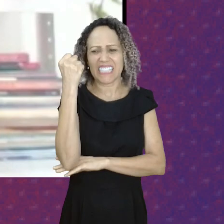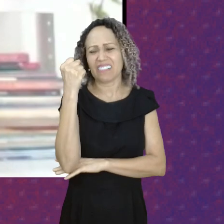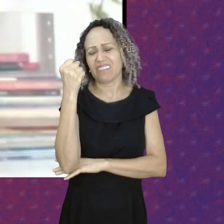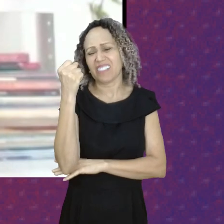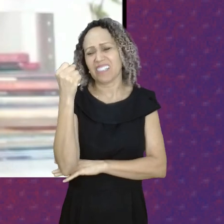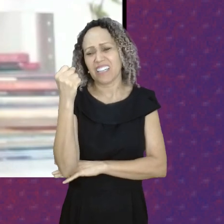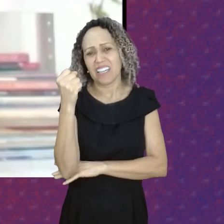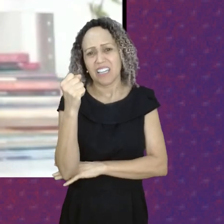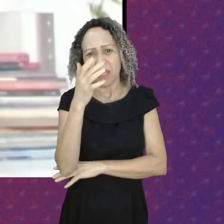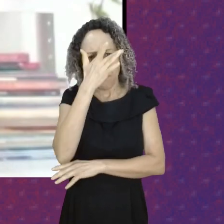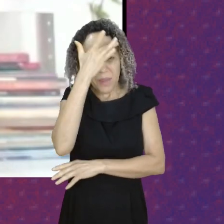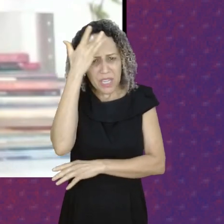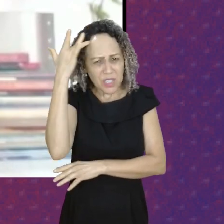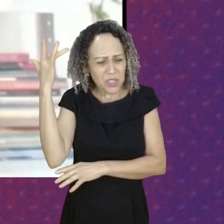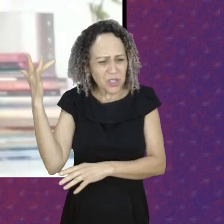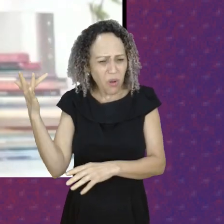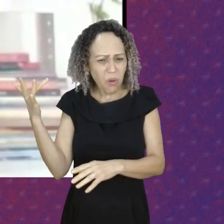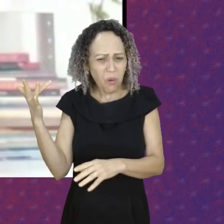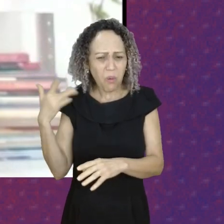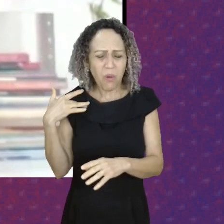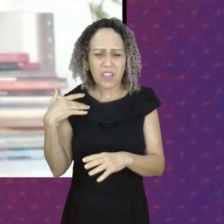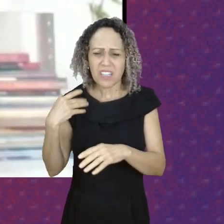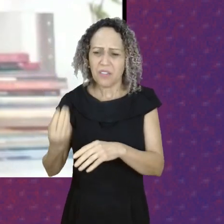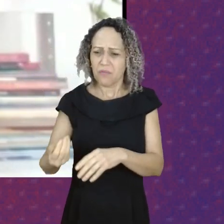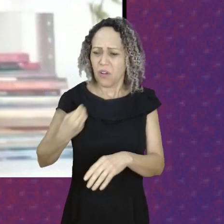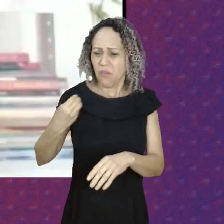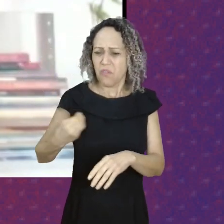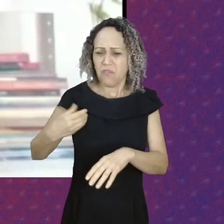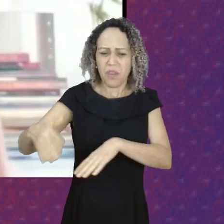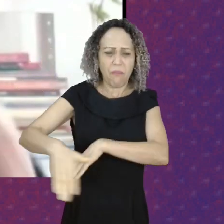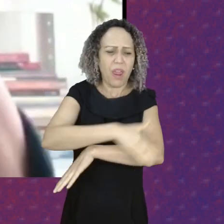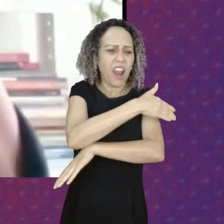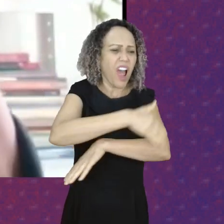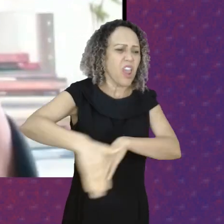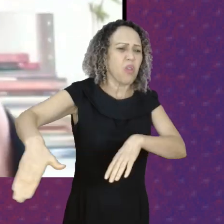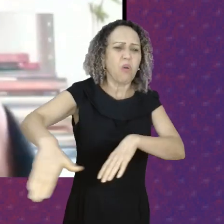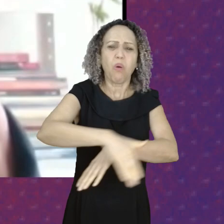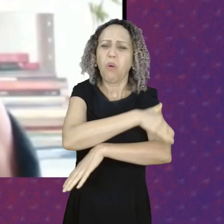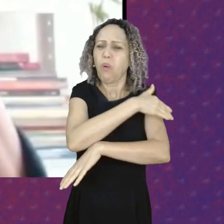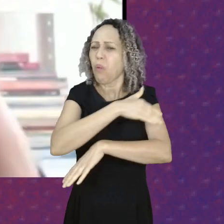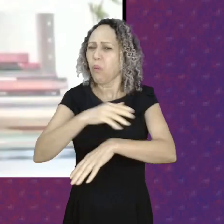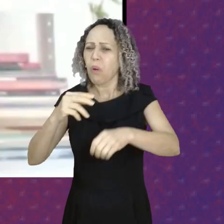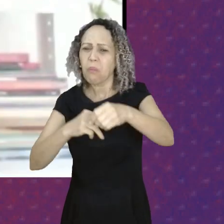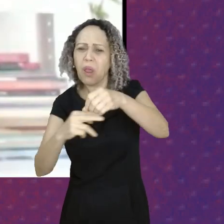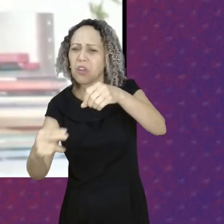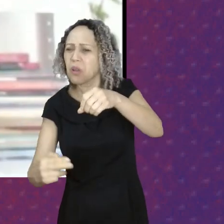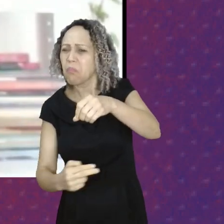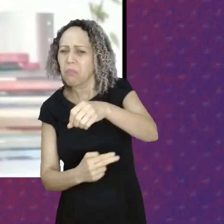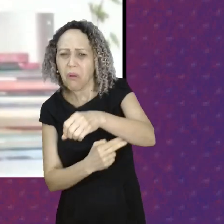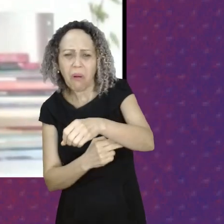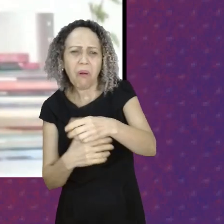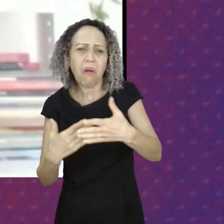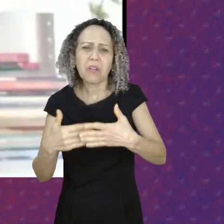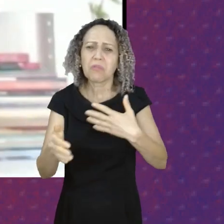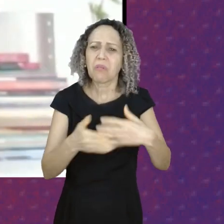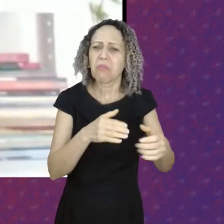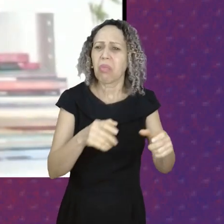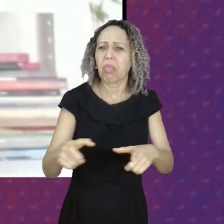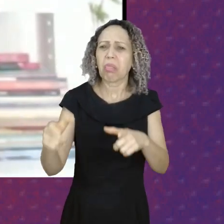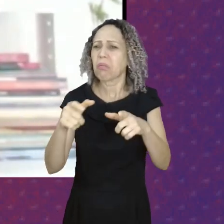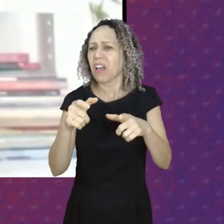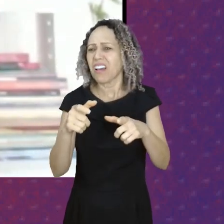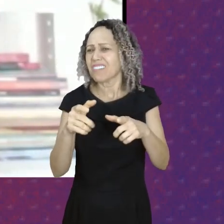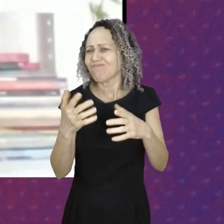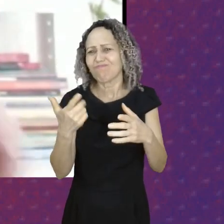quadro muito grave de pobreza e de miséria. E nós sabemos que as crianças de 0 a 6 anos, as